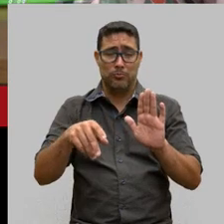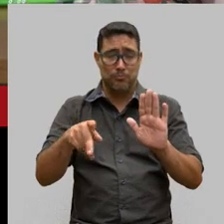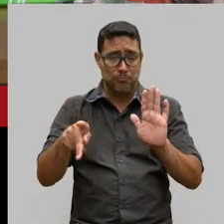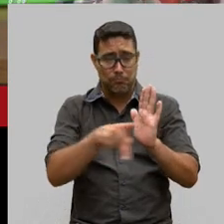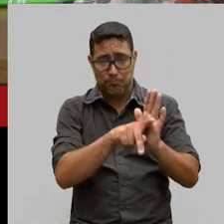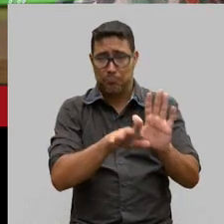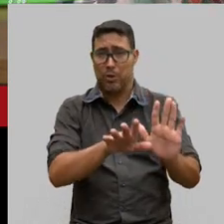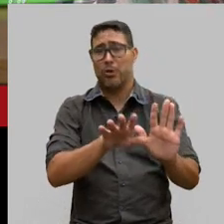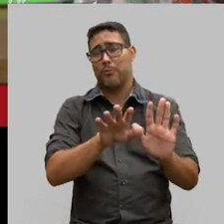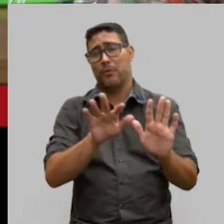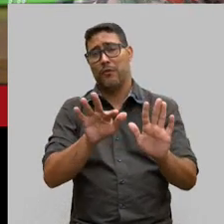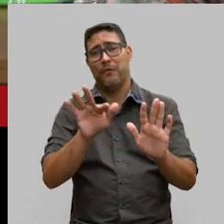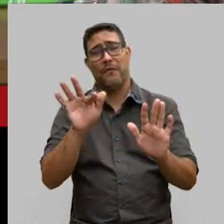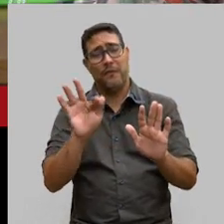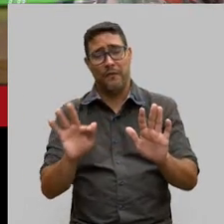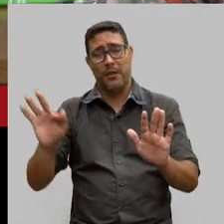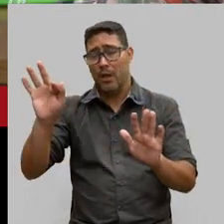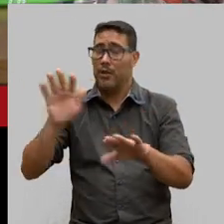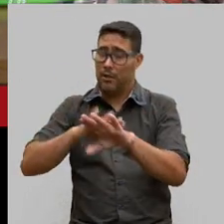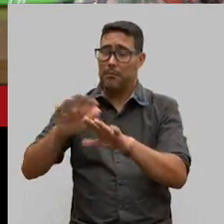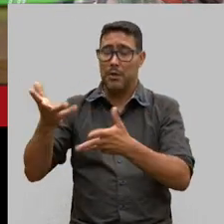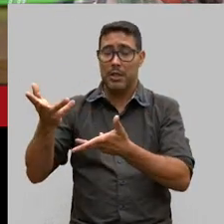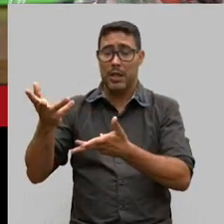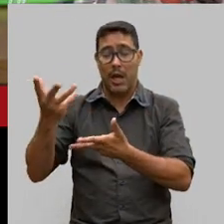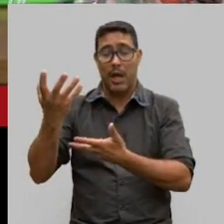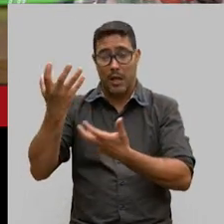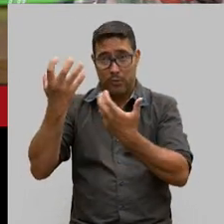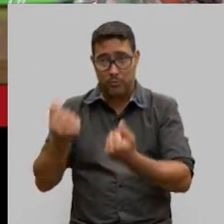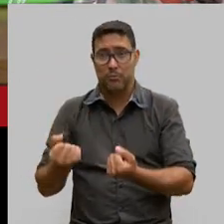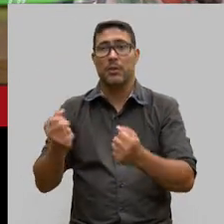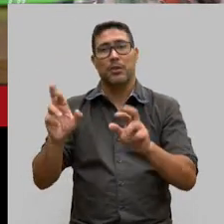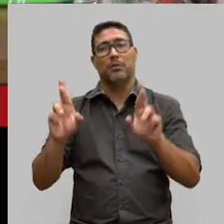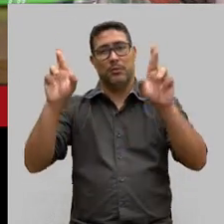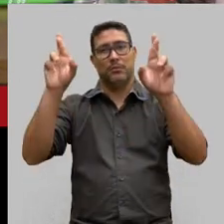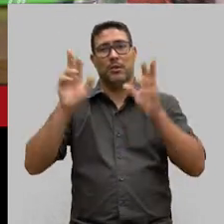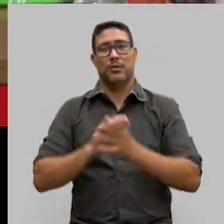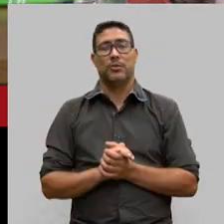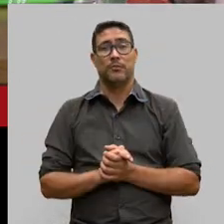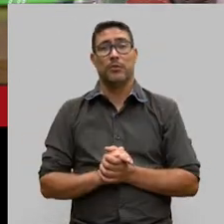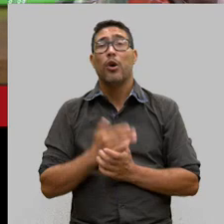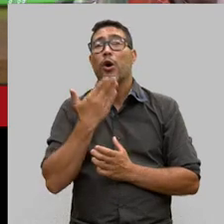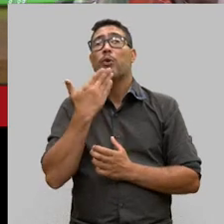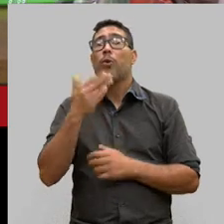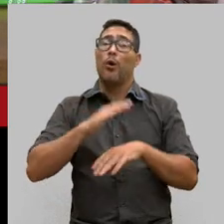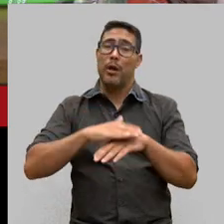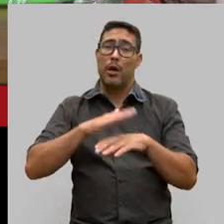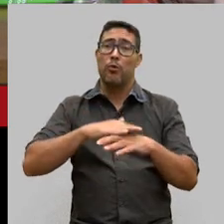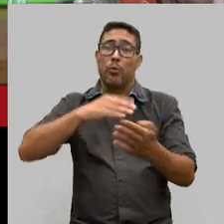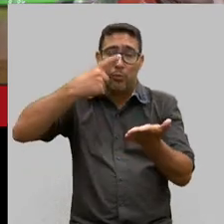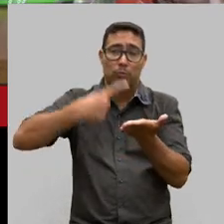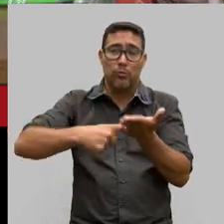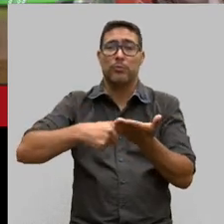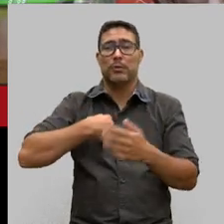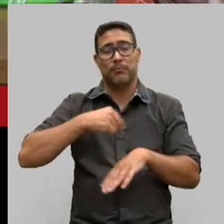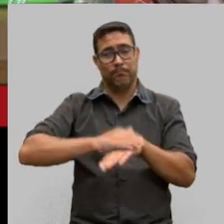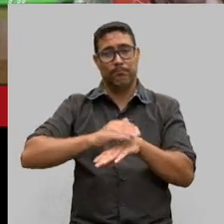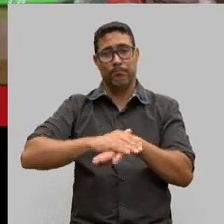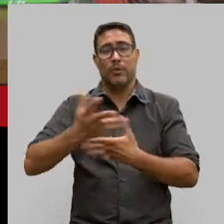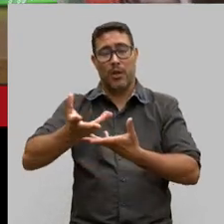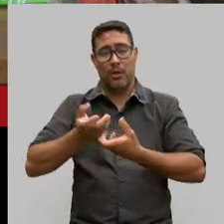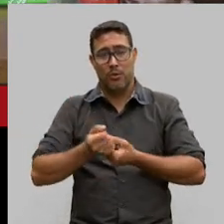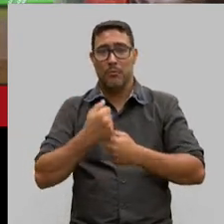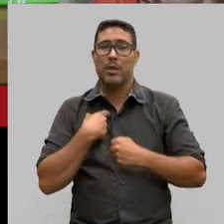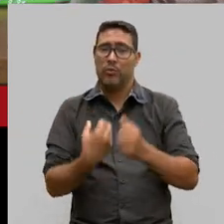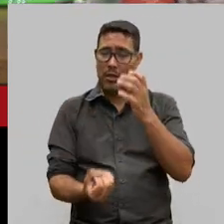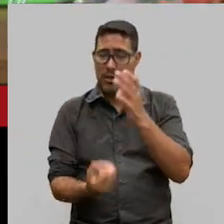ente público assuma essa responsabilidade Então qual que é o compromisso que eu tenho assumido é de buscar criar dentro da